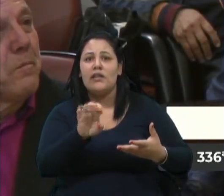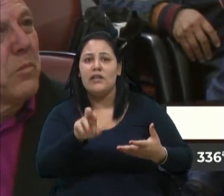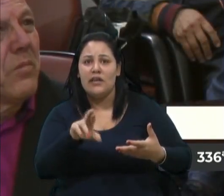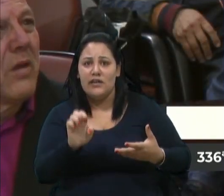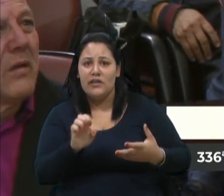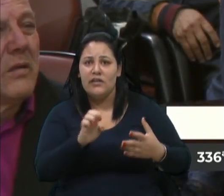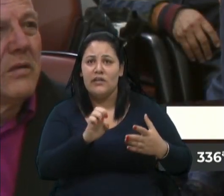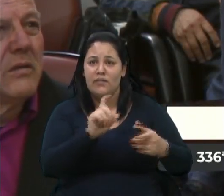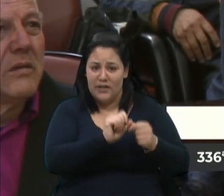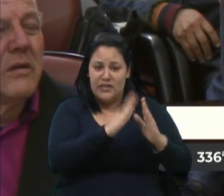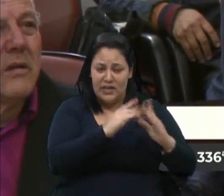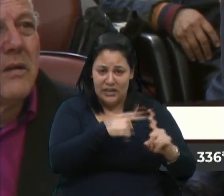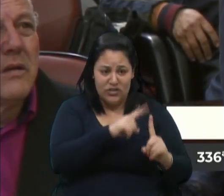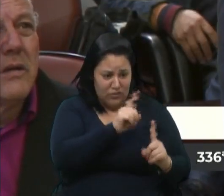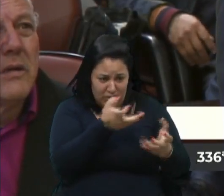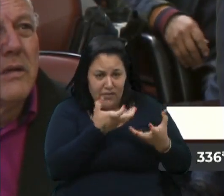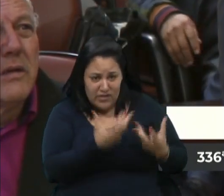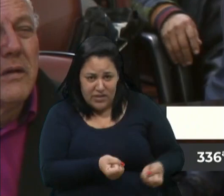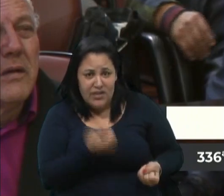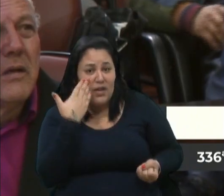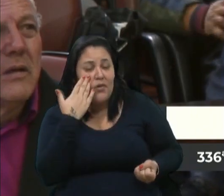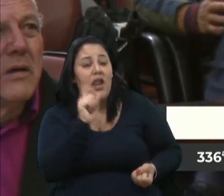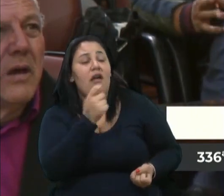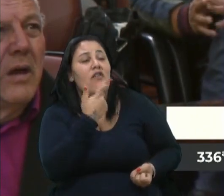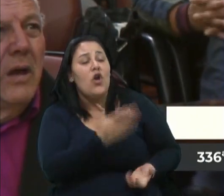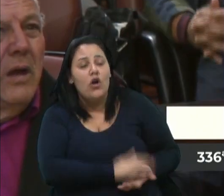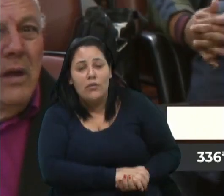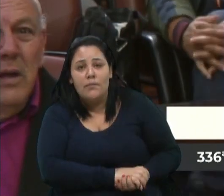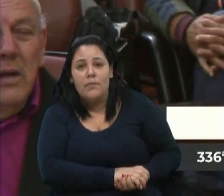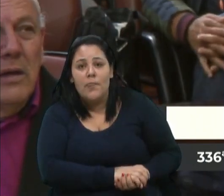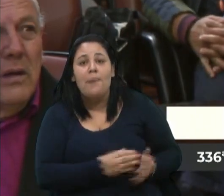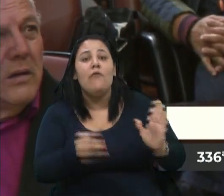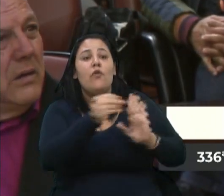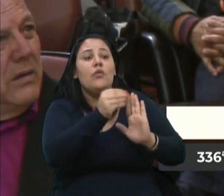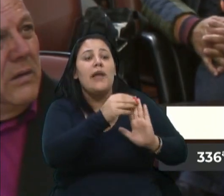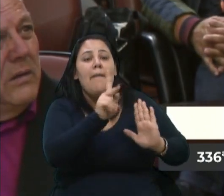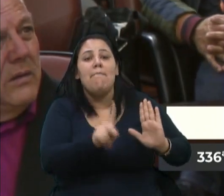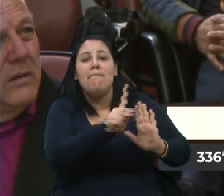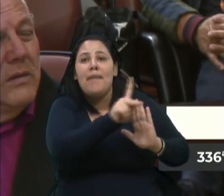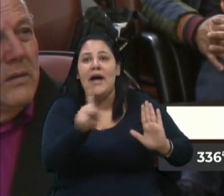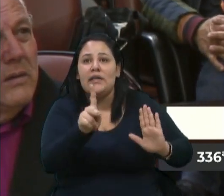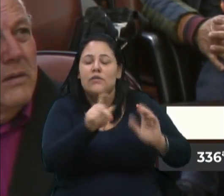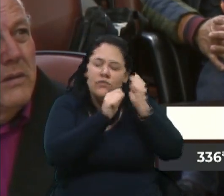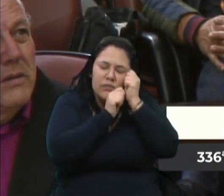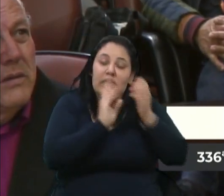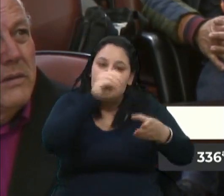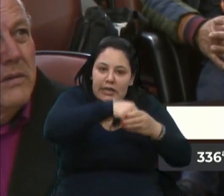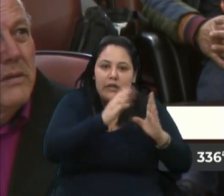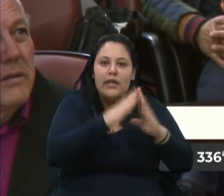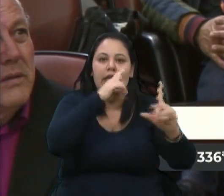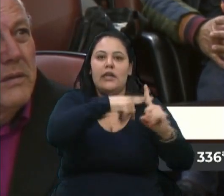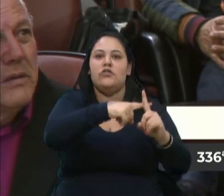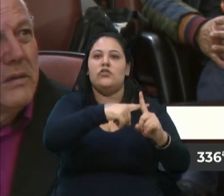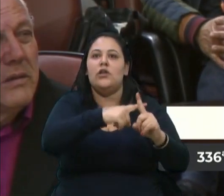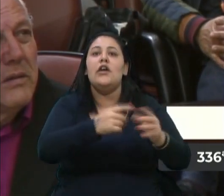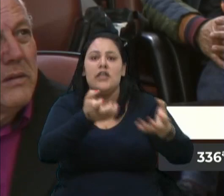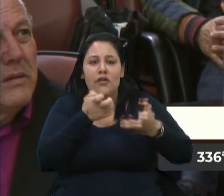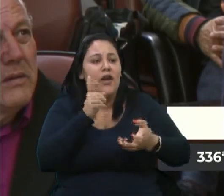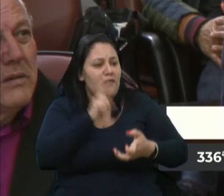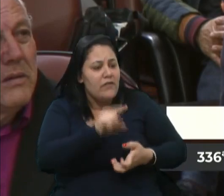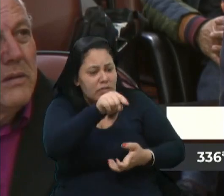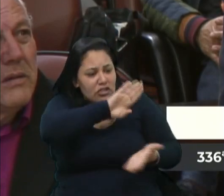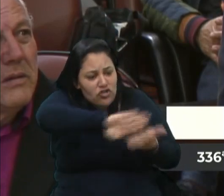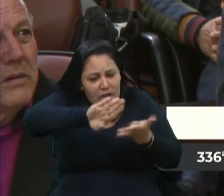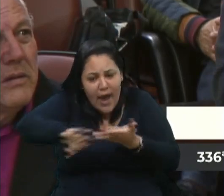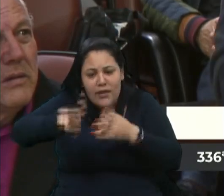que não queriam aceitar ali na igreja de Lourdes? Ela disse, eu vou botar, padre, dormir dentro da igreja. E eu quero ver vocês colocarem para fora